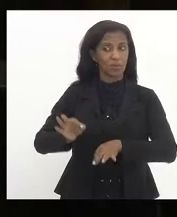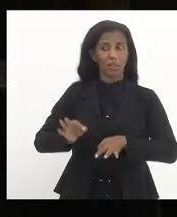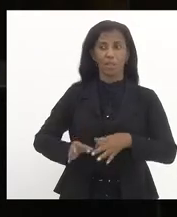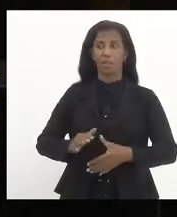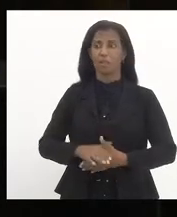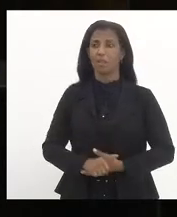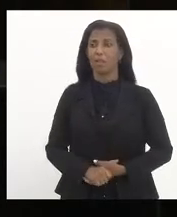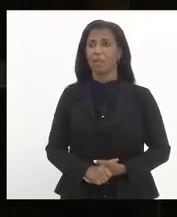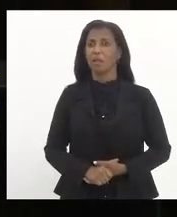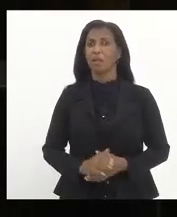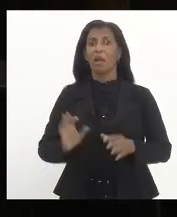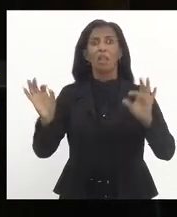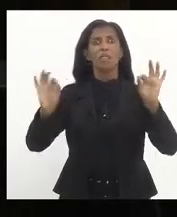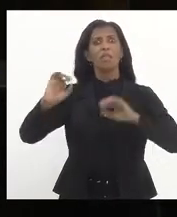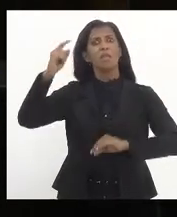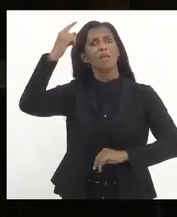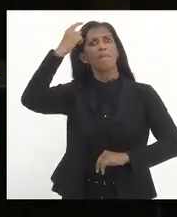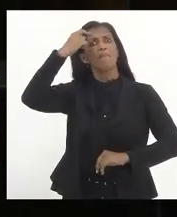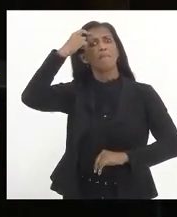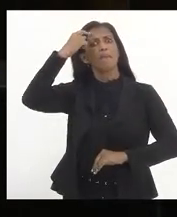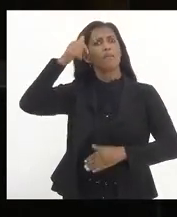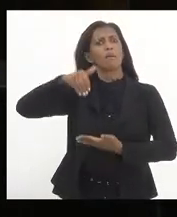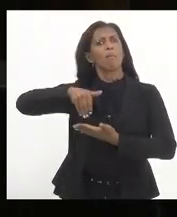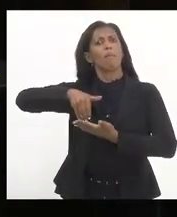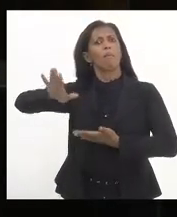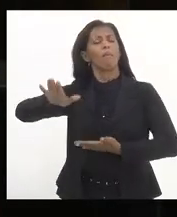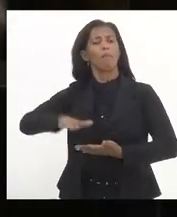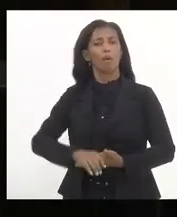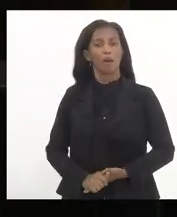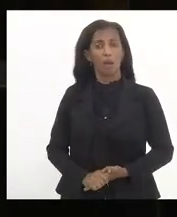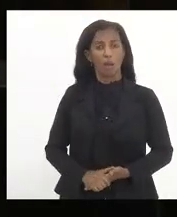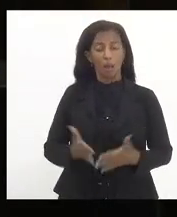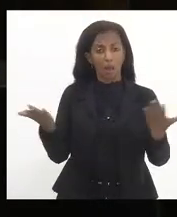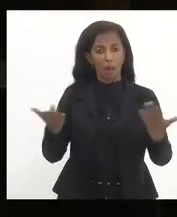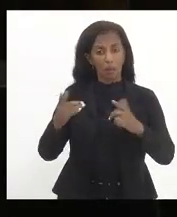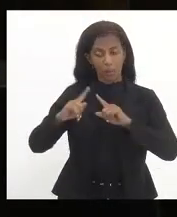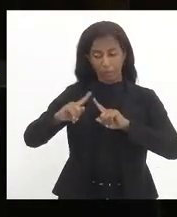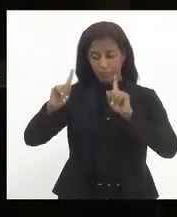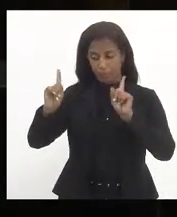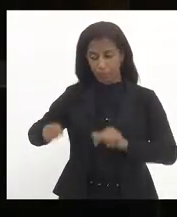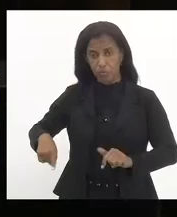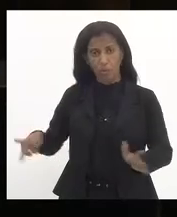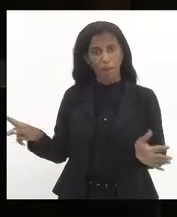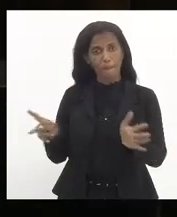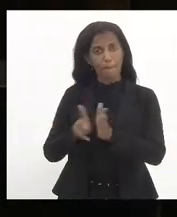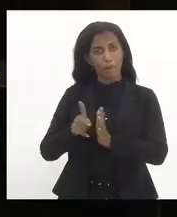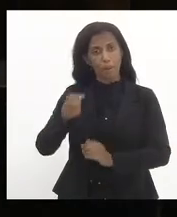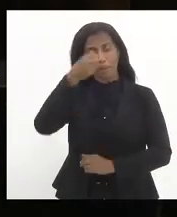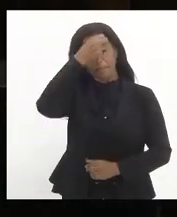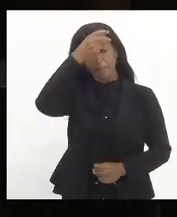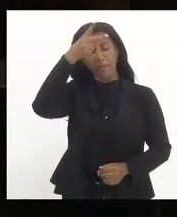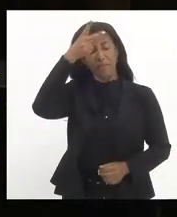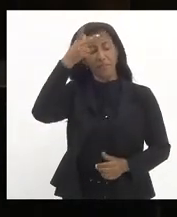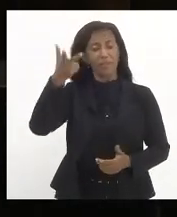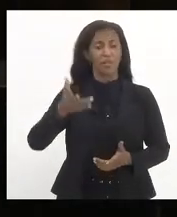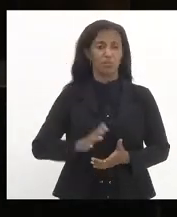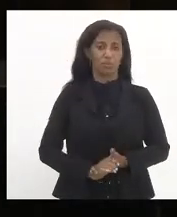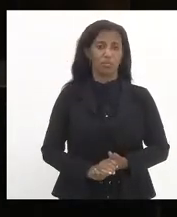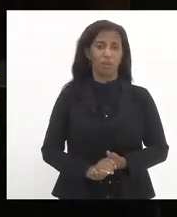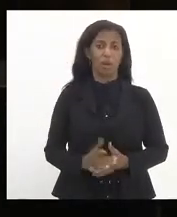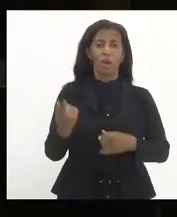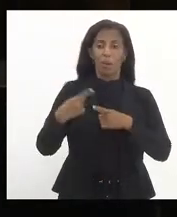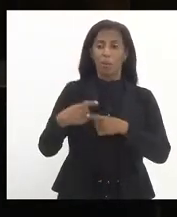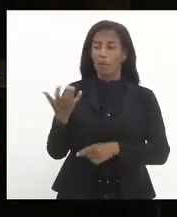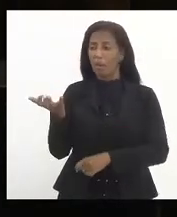Mas ninguém pensa em demiti-lo por isso. Agora, o funcionário da prefeitura, por querer